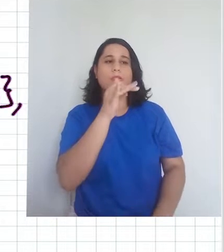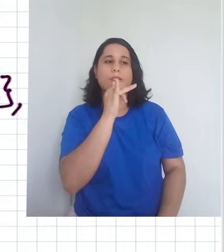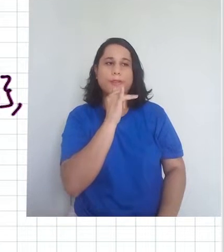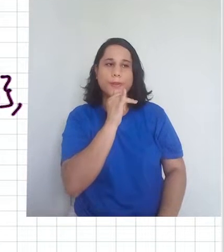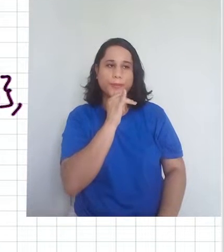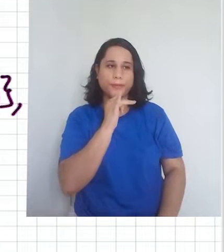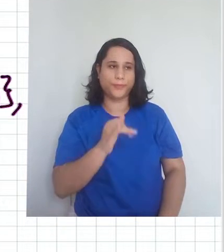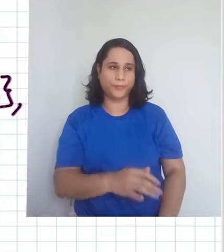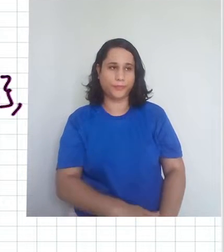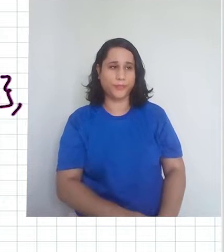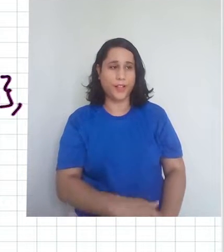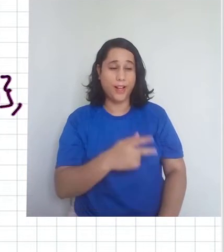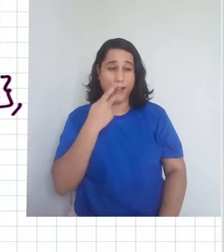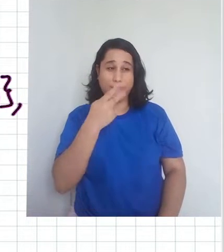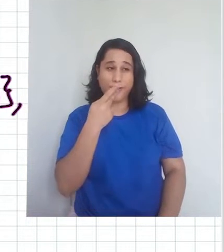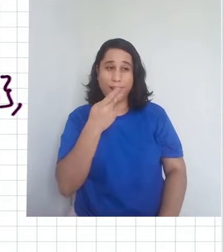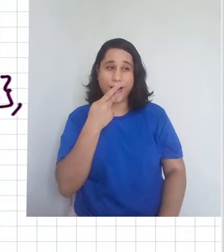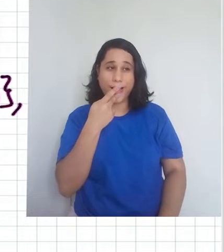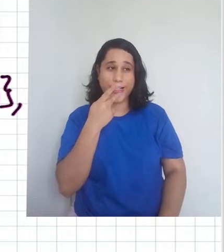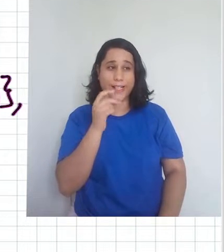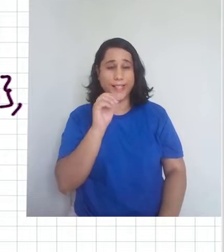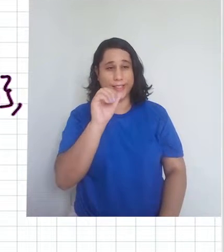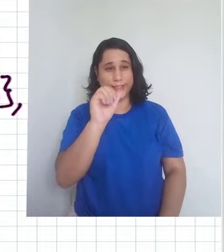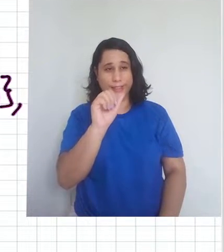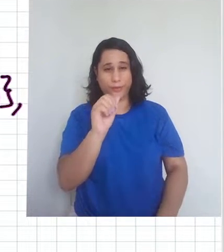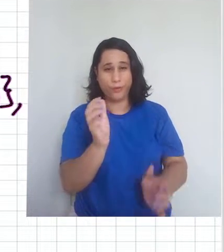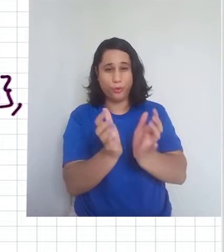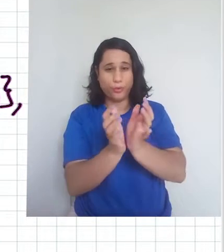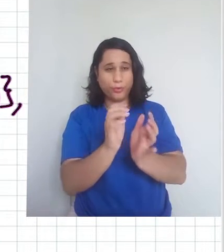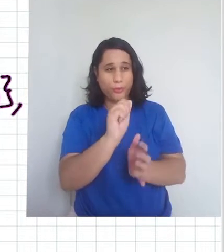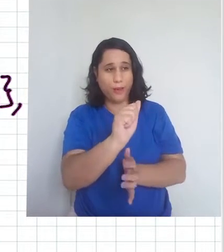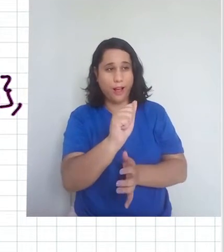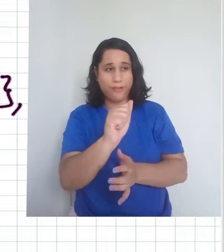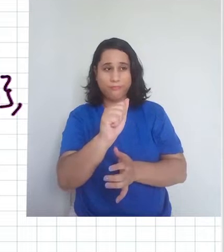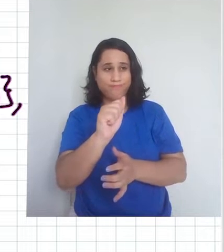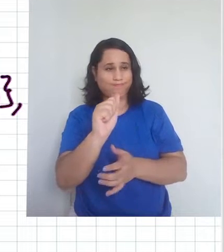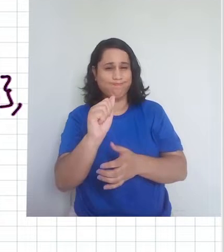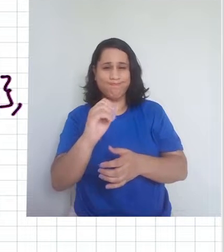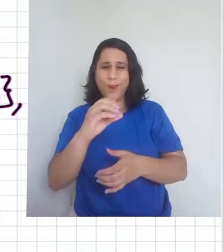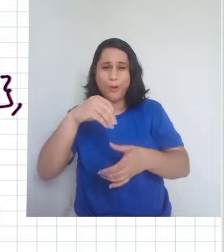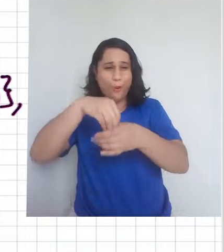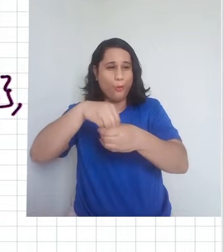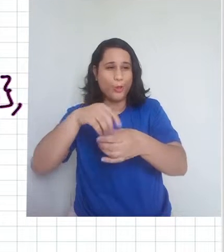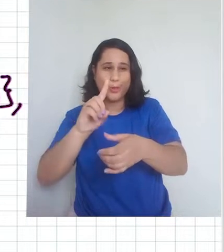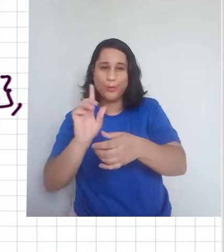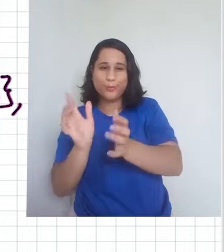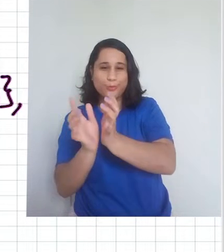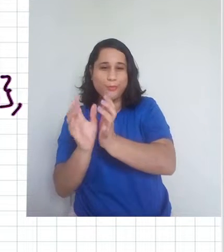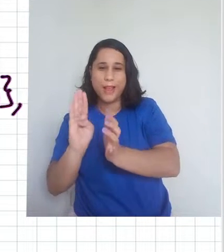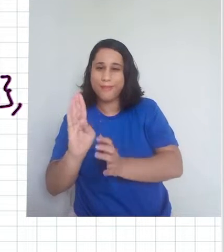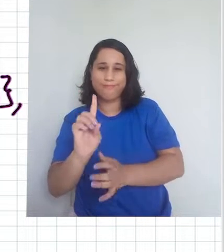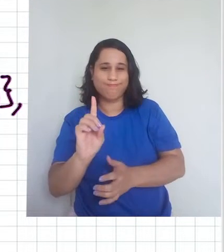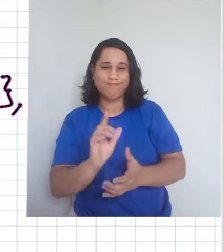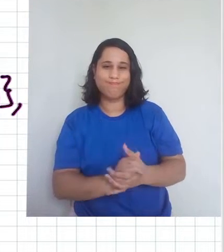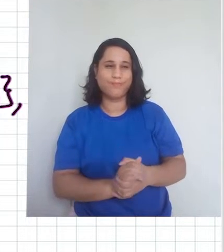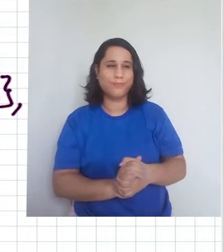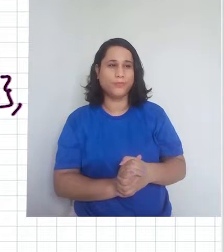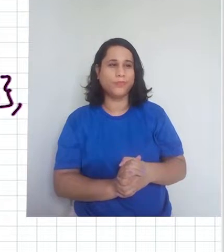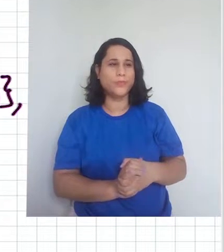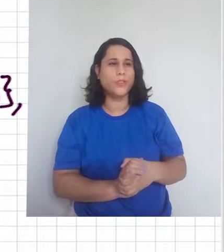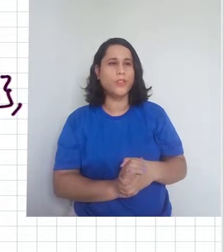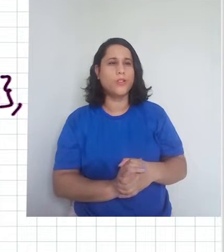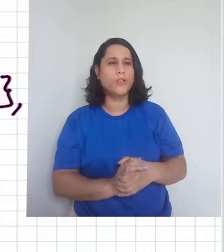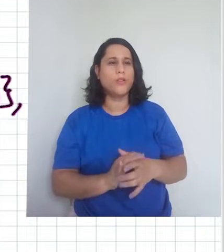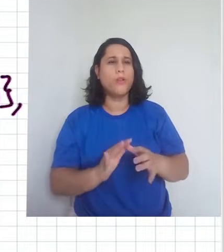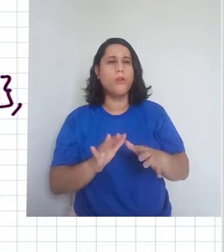próximo. Ele diz que A não está contido em B. Ou seja, o A não está dentro de B. Qual